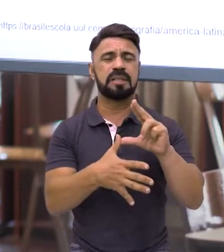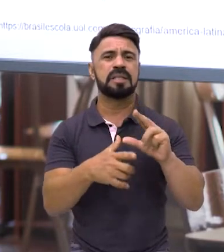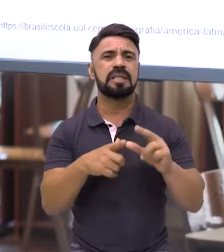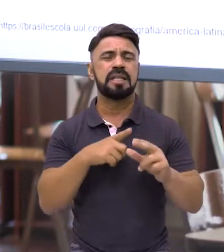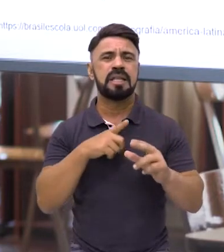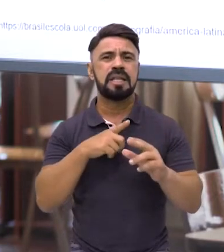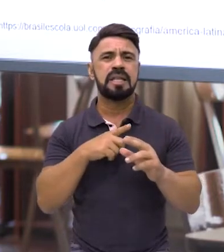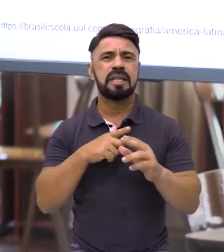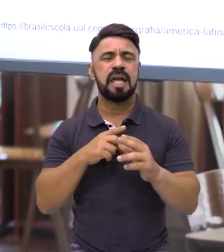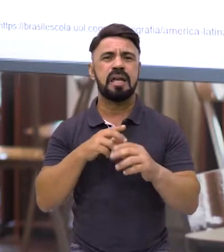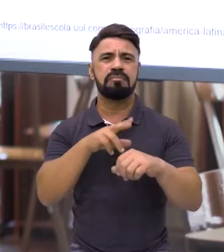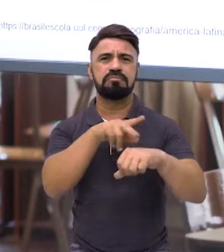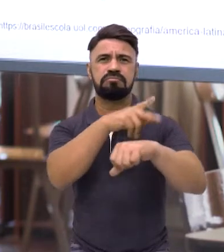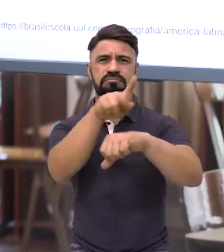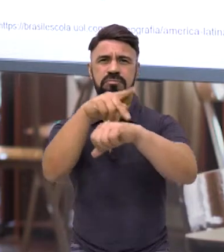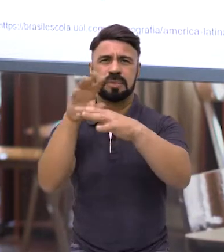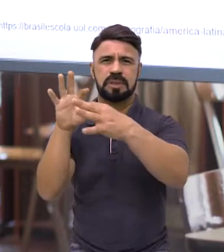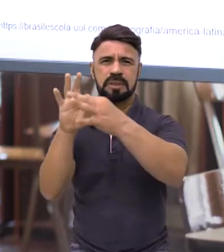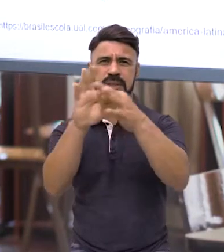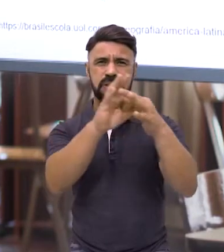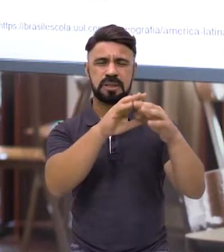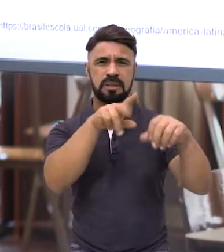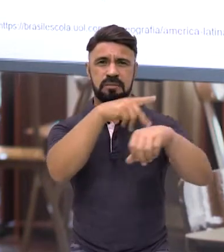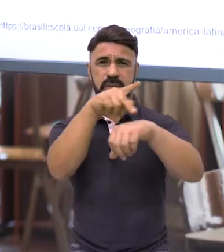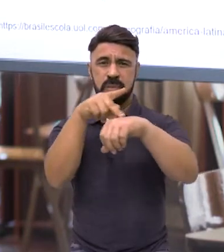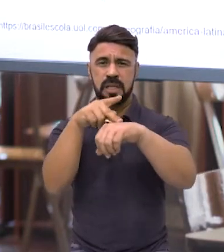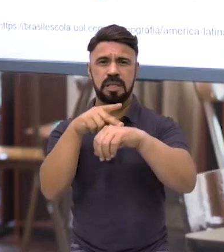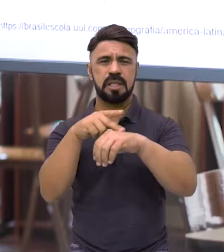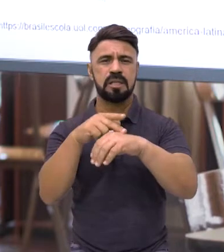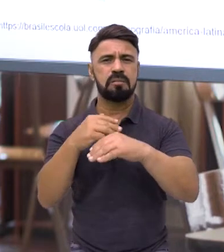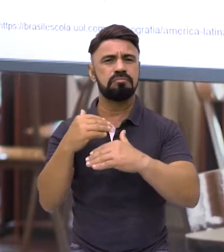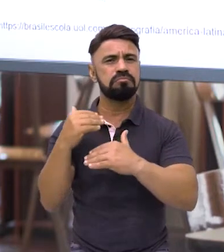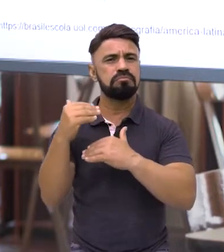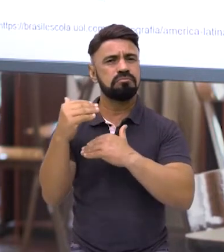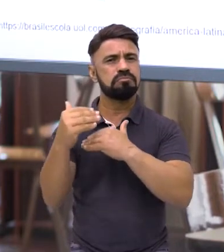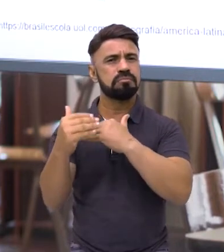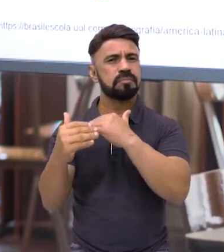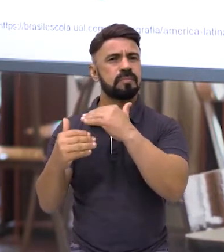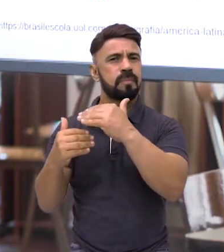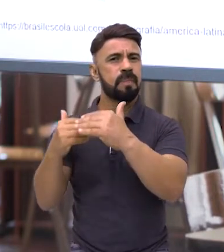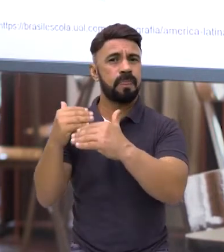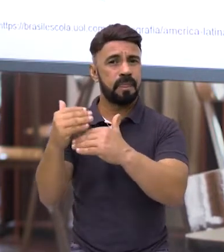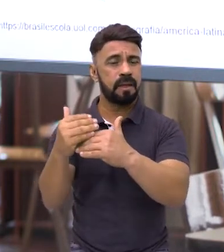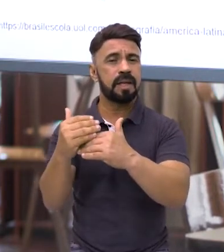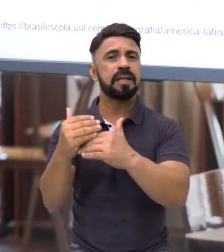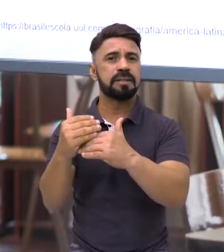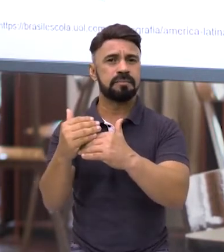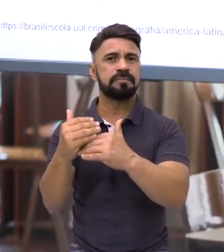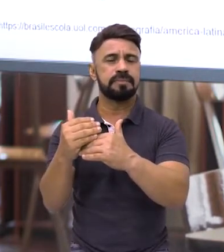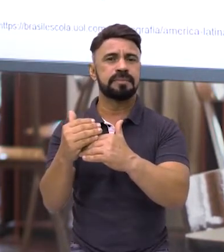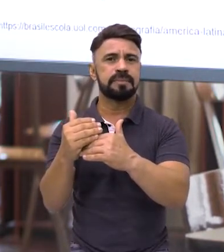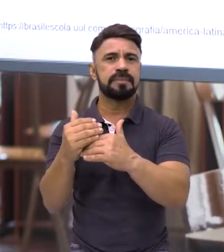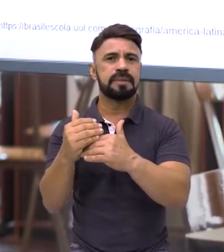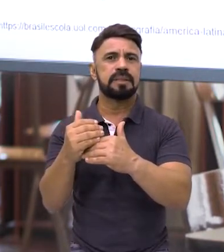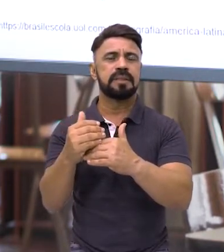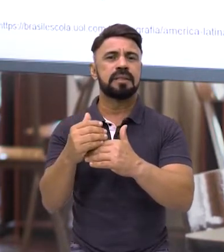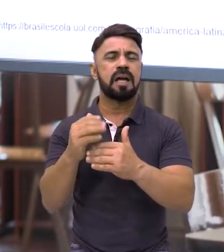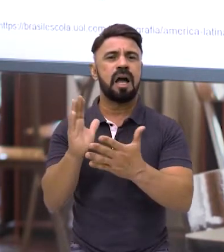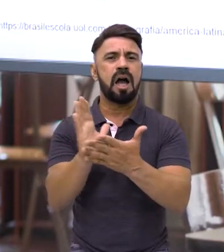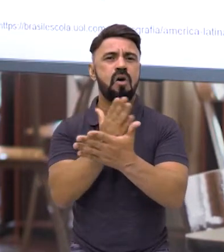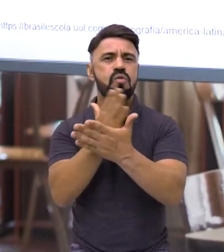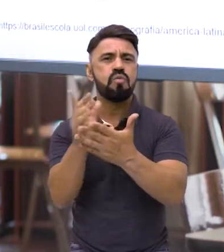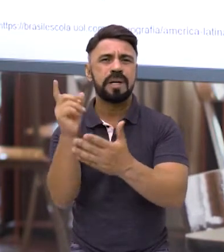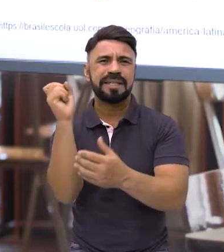tem um conjunto de países que ainda estão em processo de desenvolvimento, ou seja, ainda apresentam